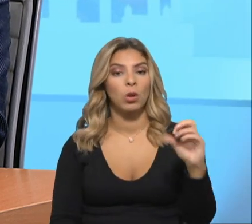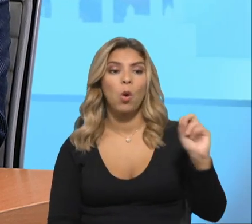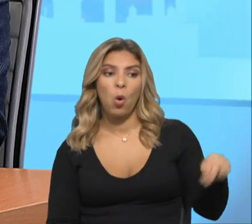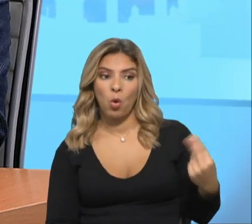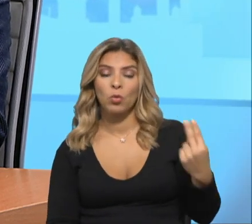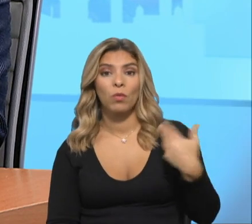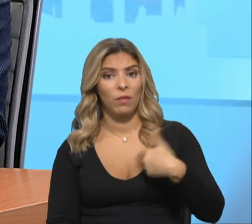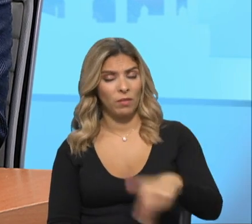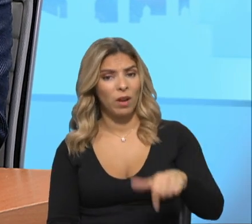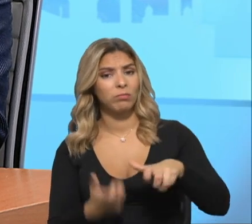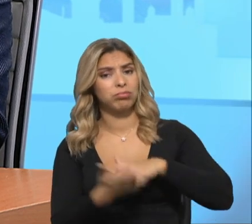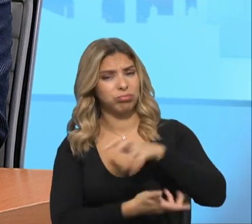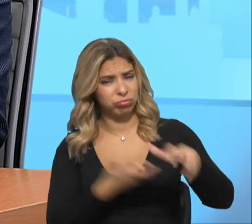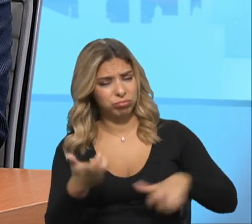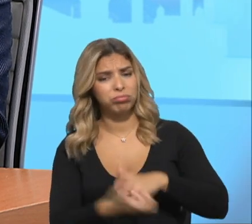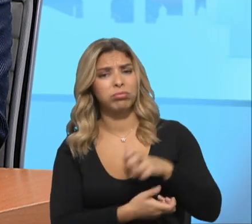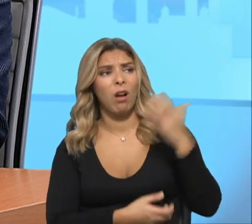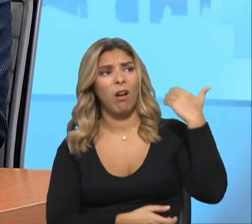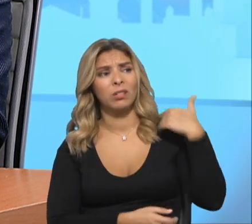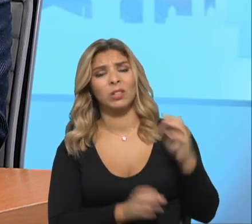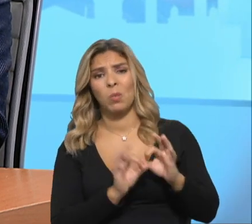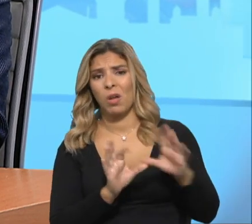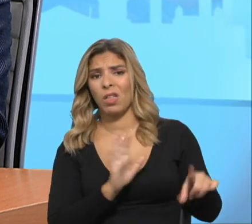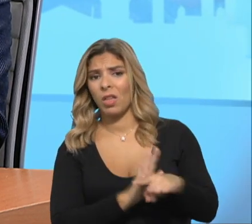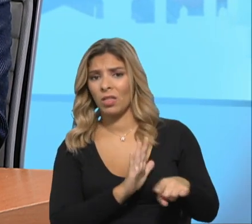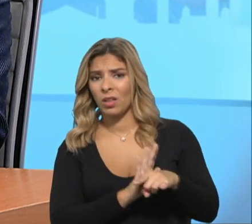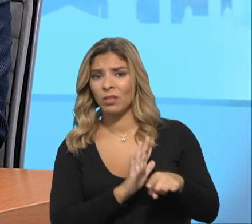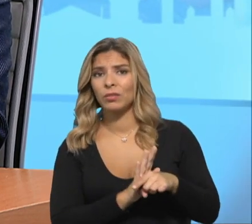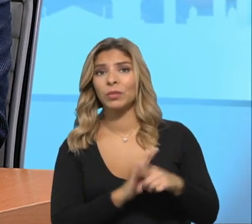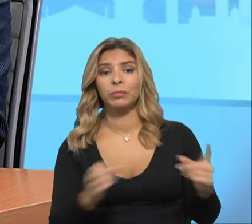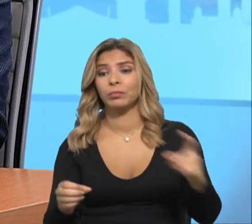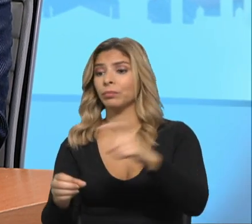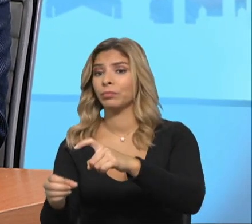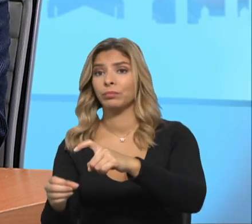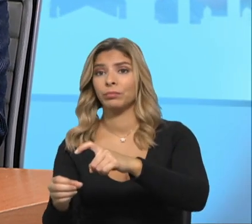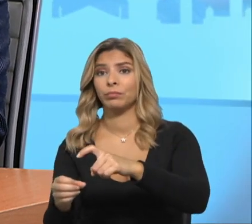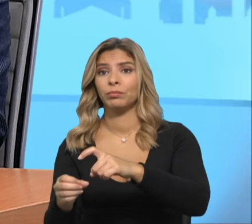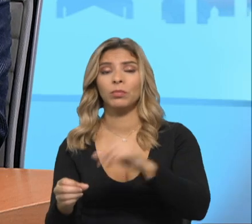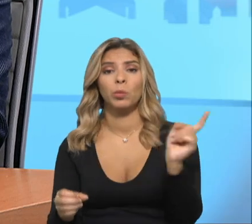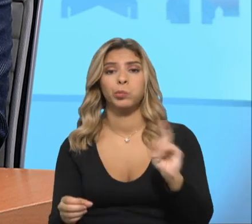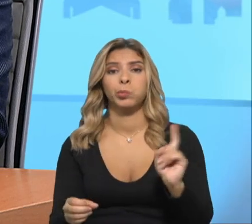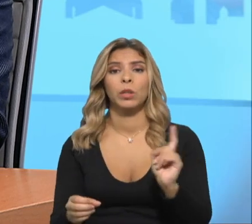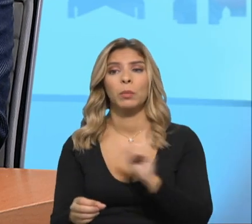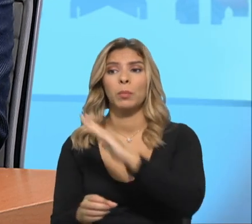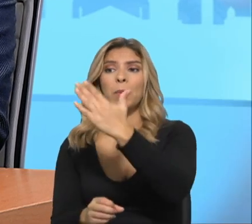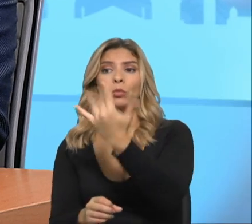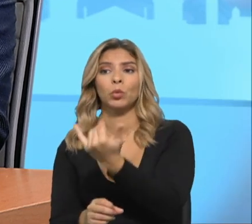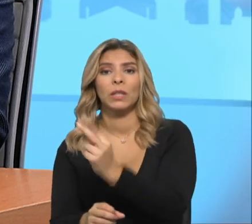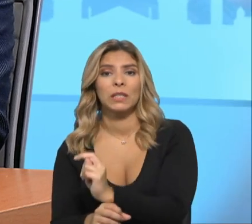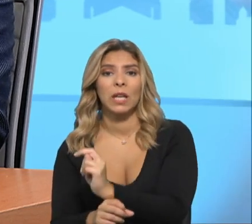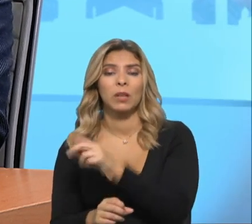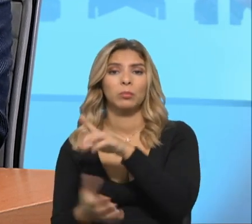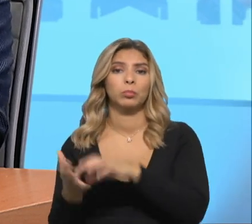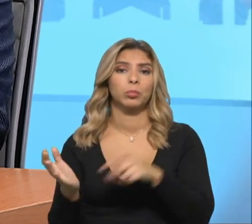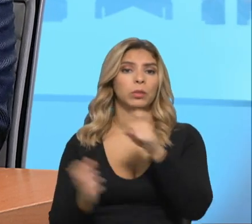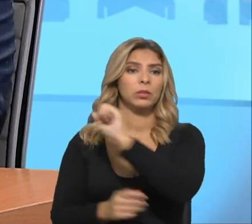mau bocado, como já teve, porque basicamente não pertence à primeira linha, nem segunda, nem terceira linha de prioridades de Donald